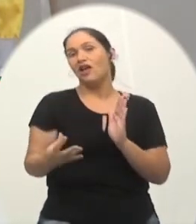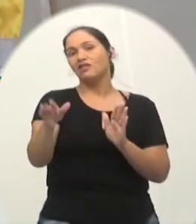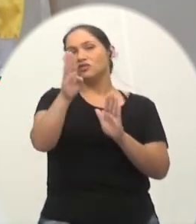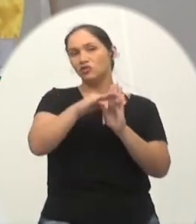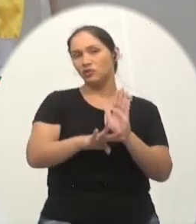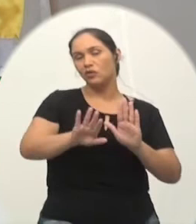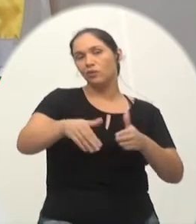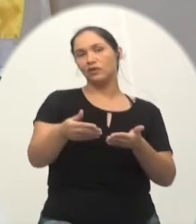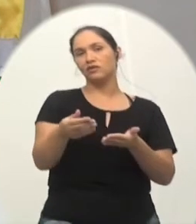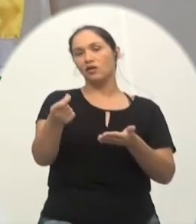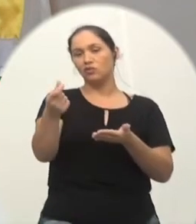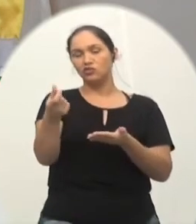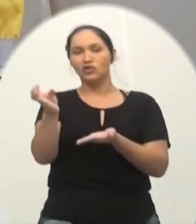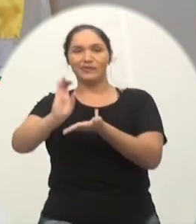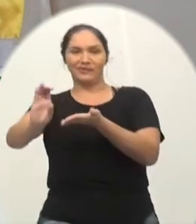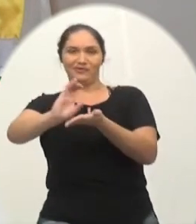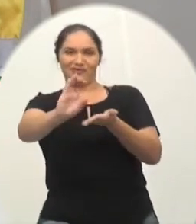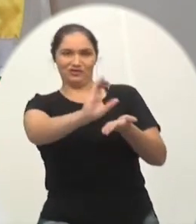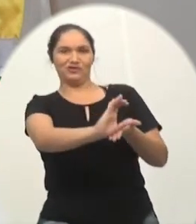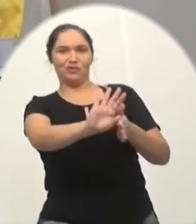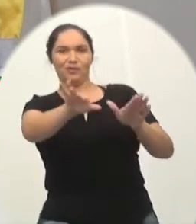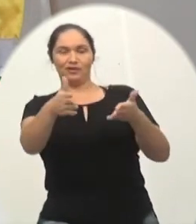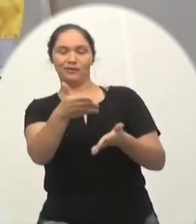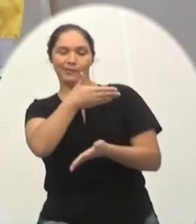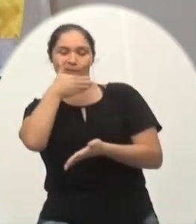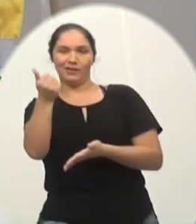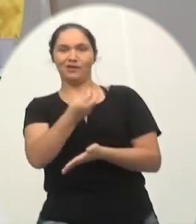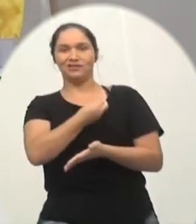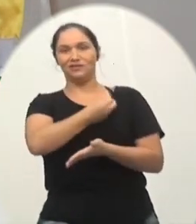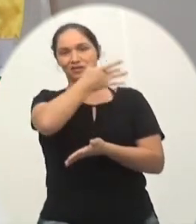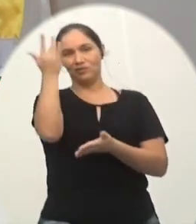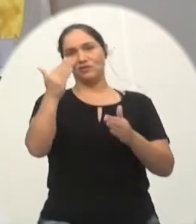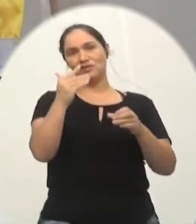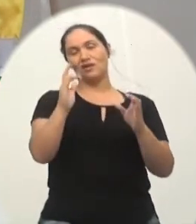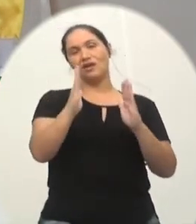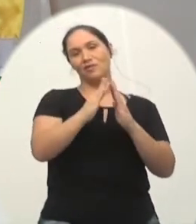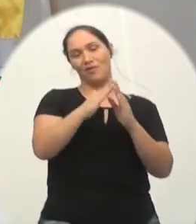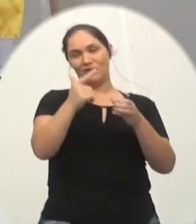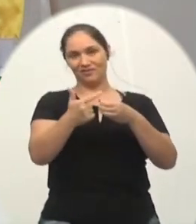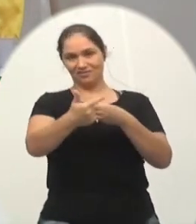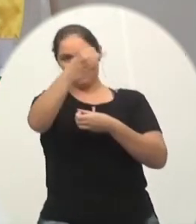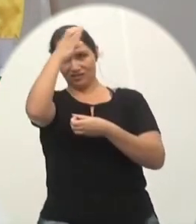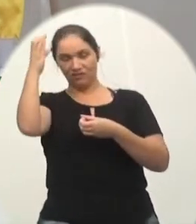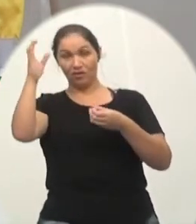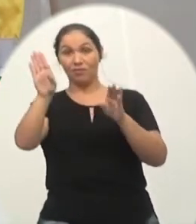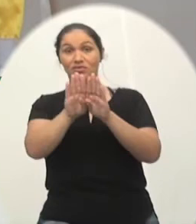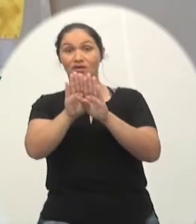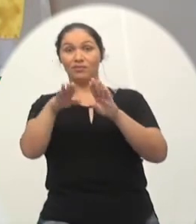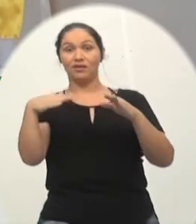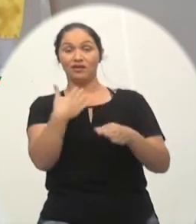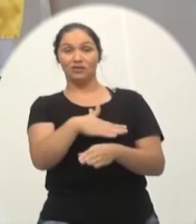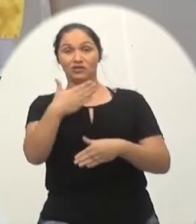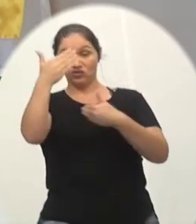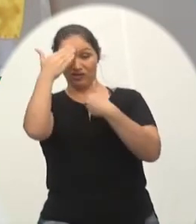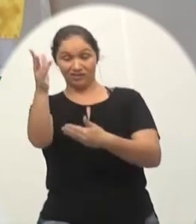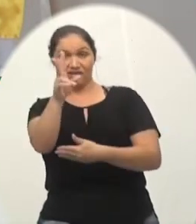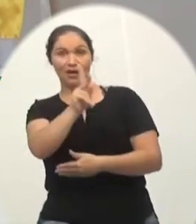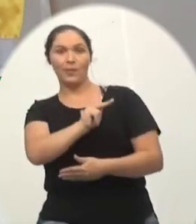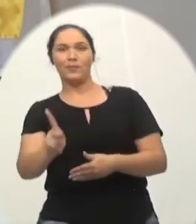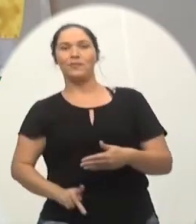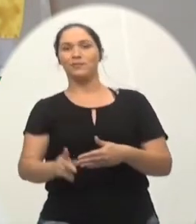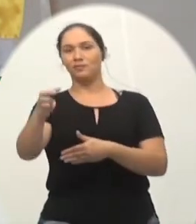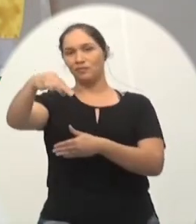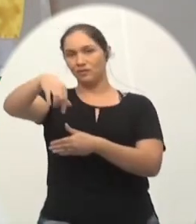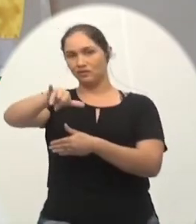Muito obrigado por tudo como tu fez como presidente e também não posso deixar aqui de agradecer ao presidente Miro D'Agostinho, que fez um